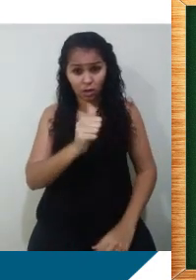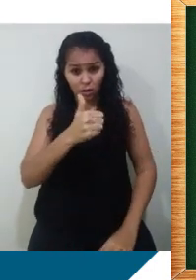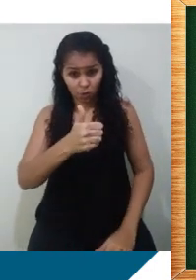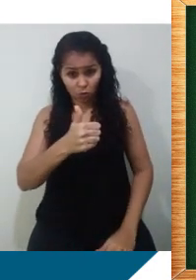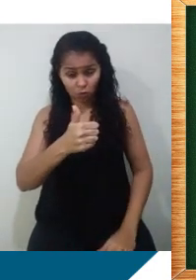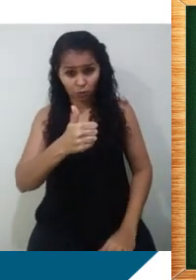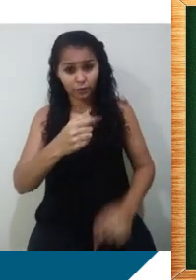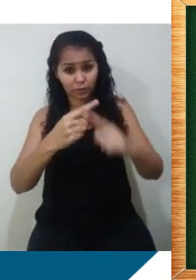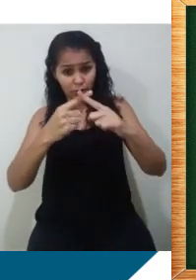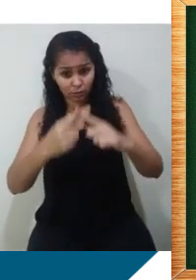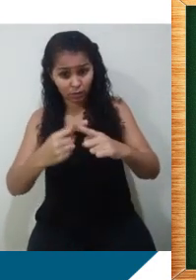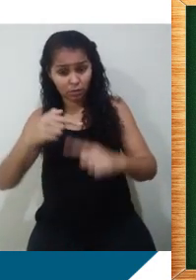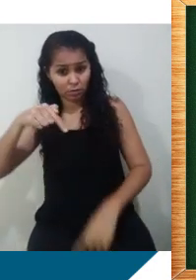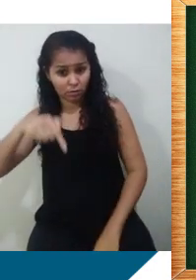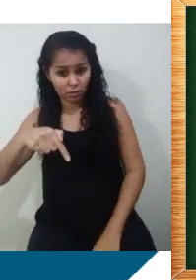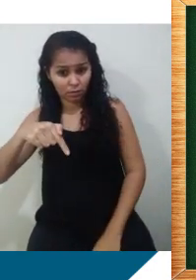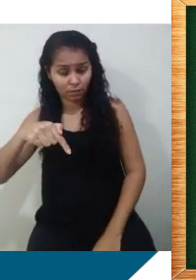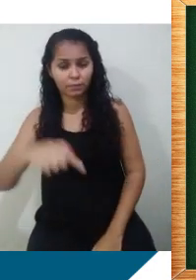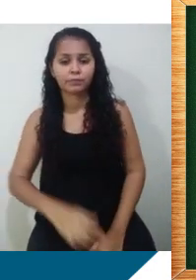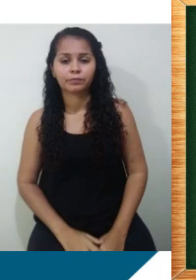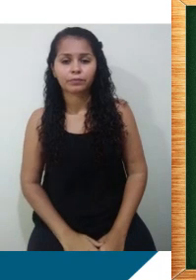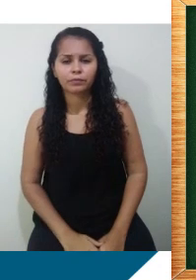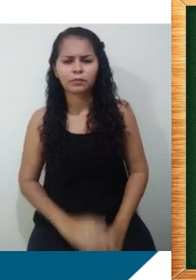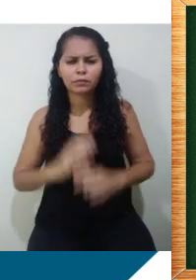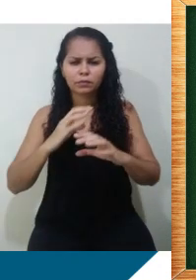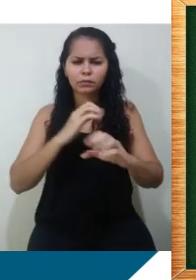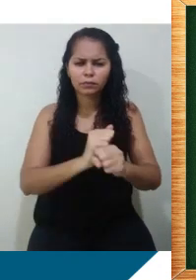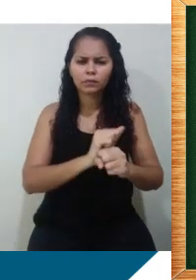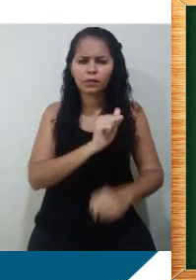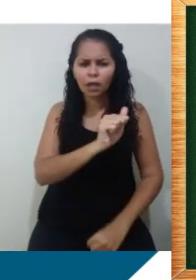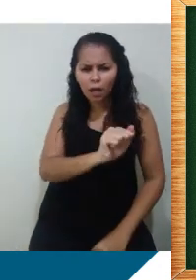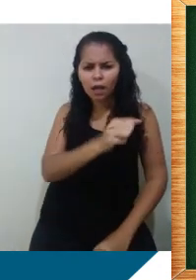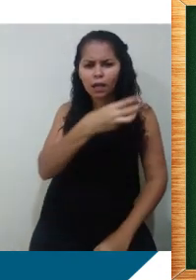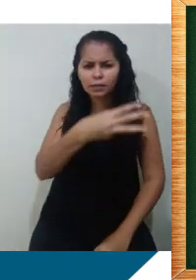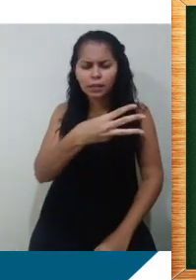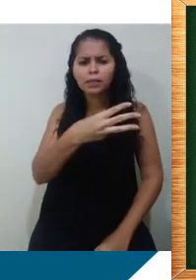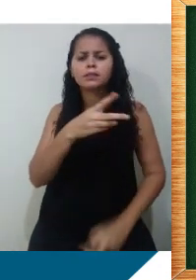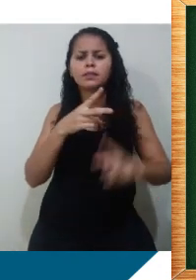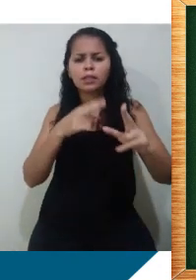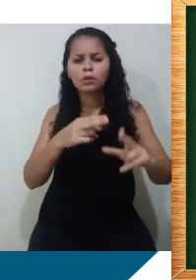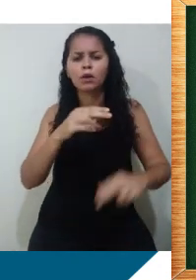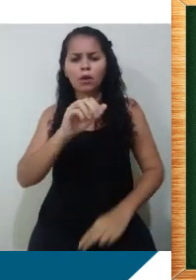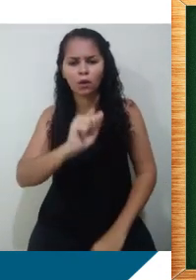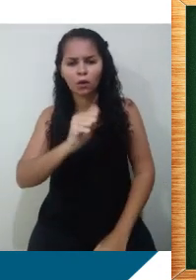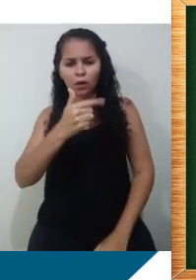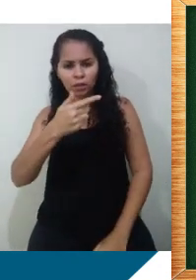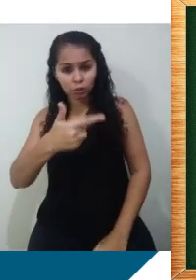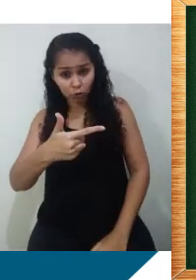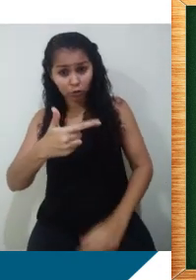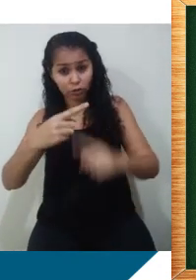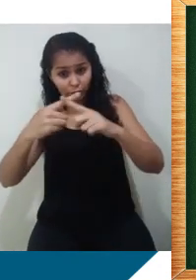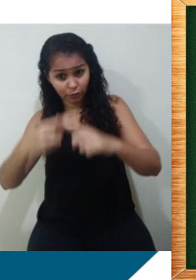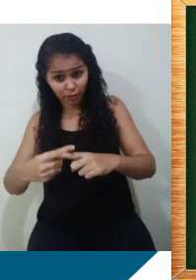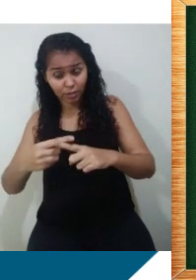a razão. E para calcular A3? A3 é igual a A2 vezes Q. Mas como nós